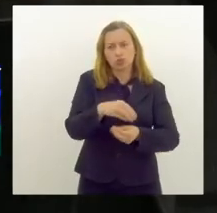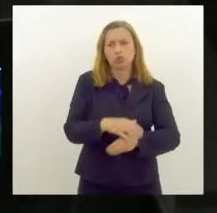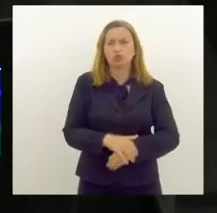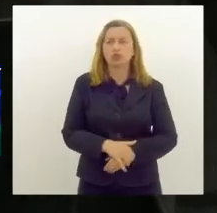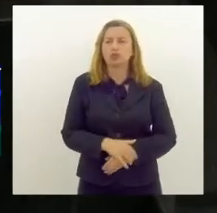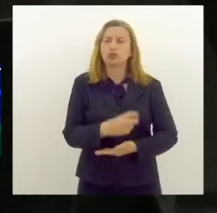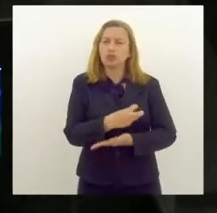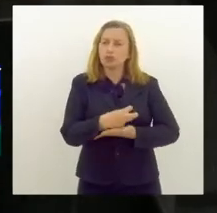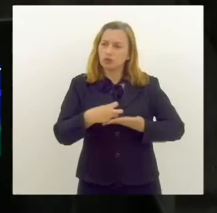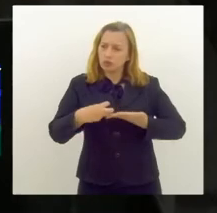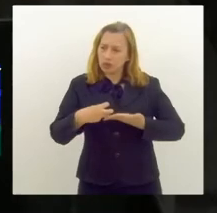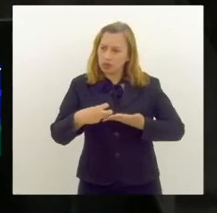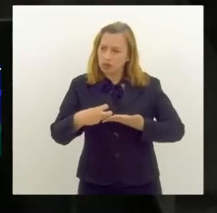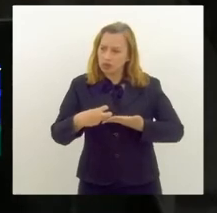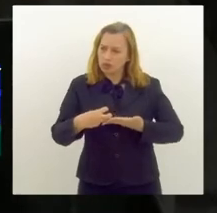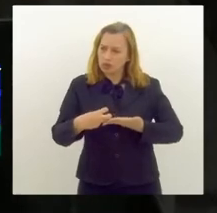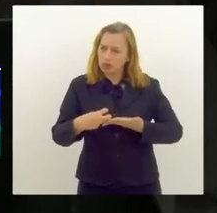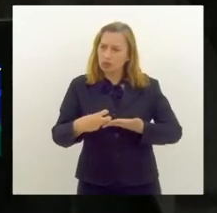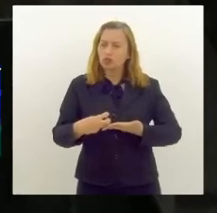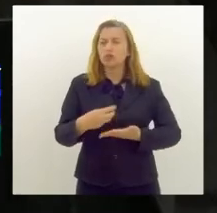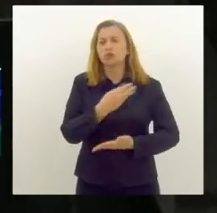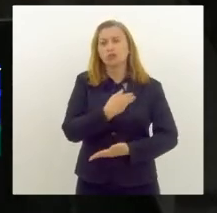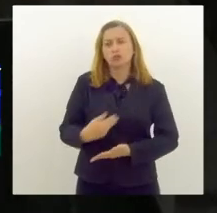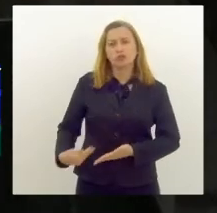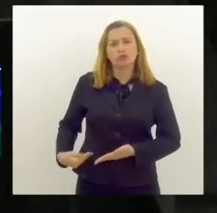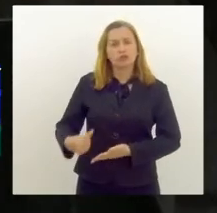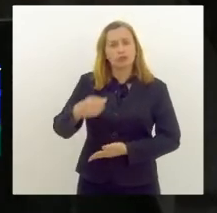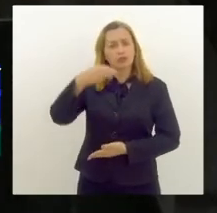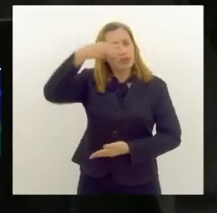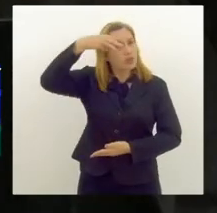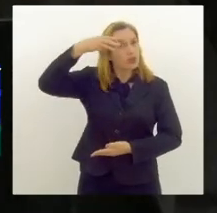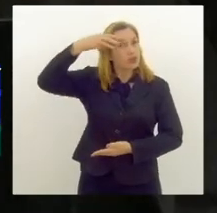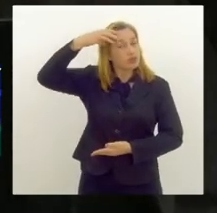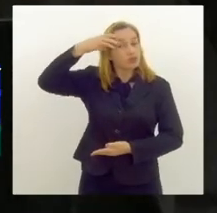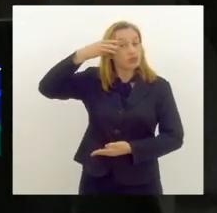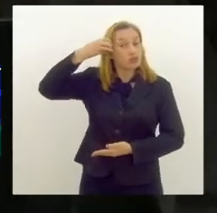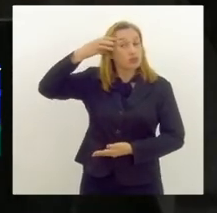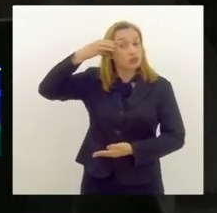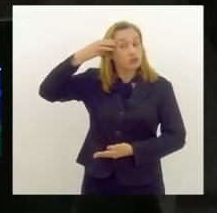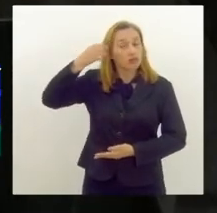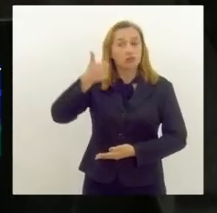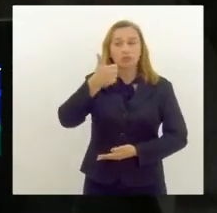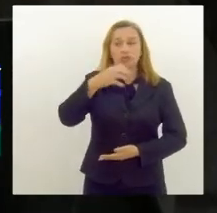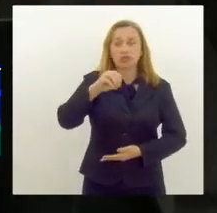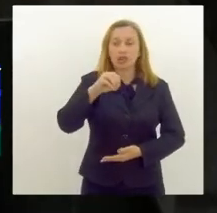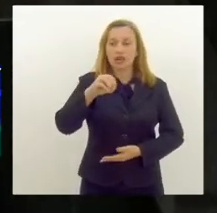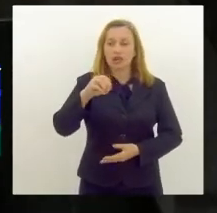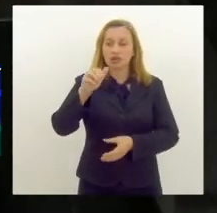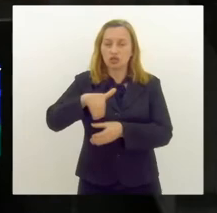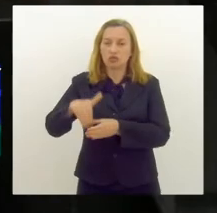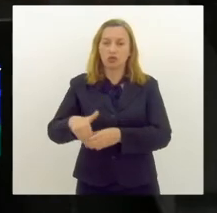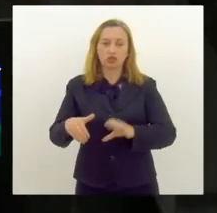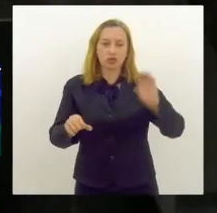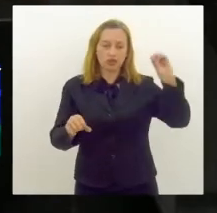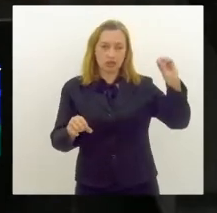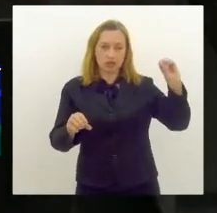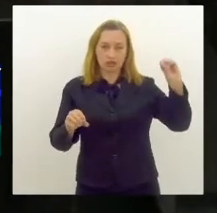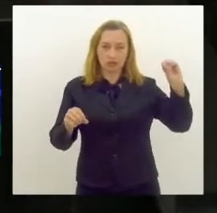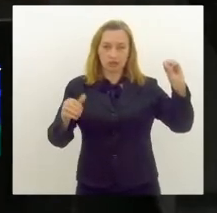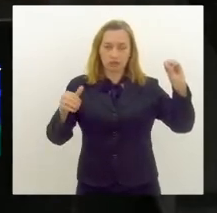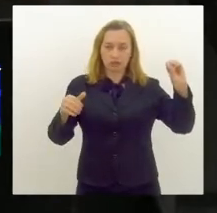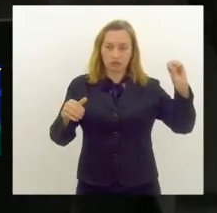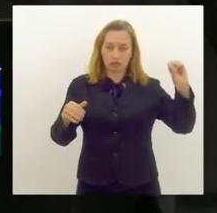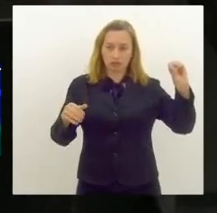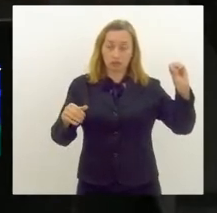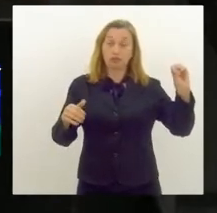pelo impeachment do governador Wilson Witzel por 10-0. Foi por unanimidade. E,